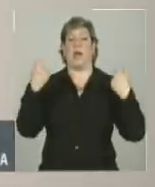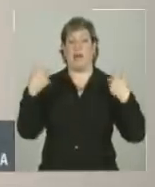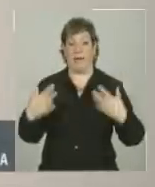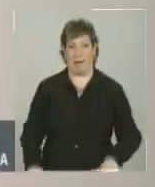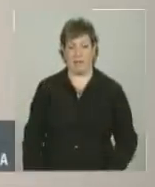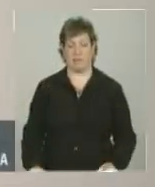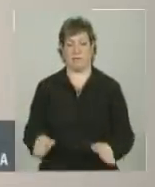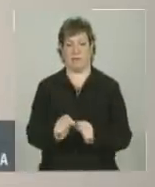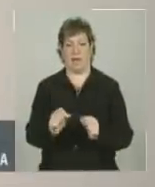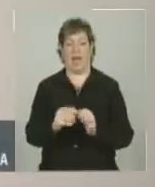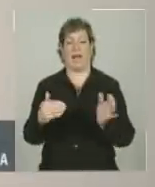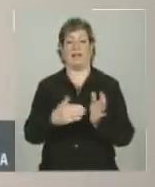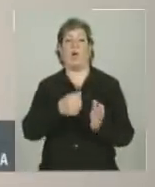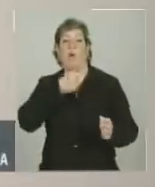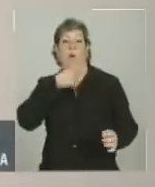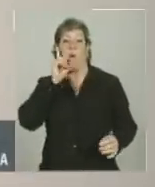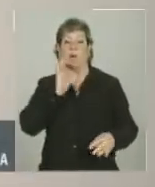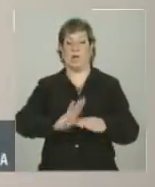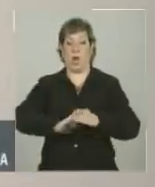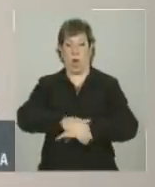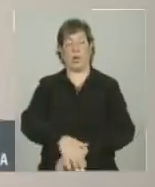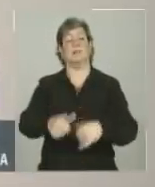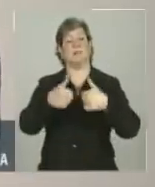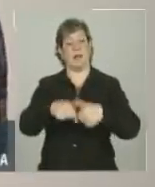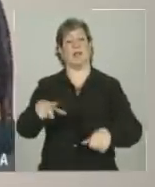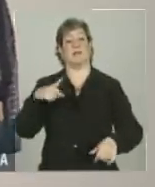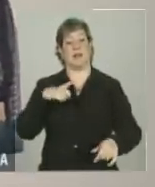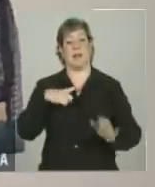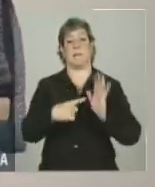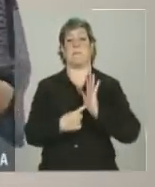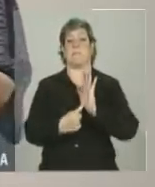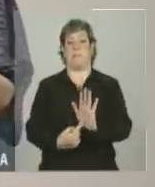até a noite de ontem estão lá